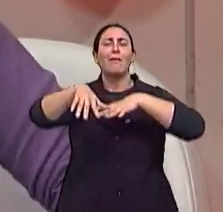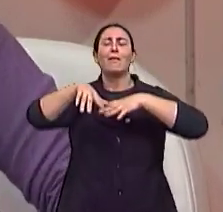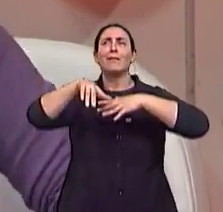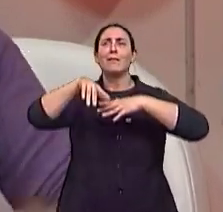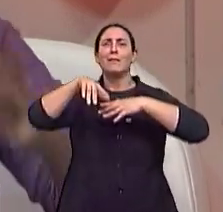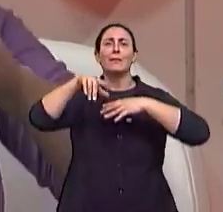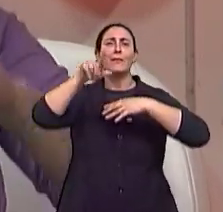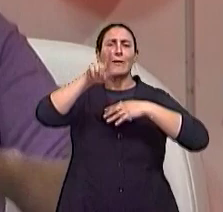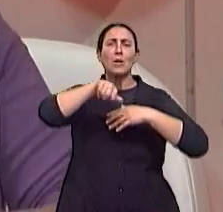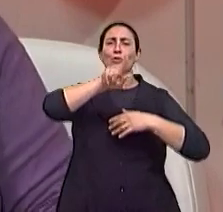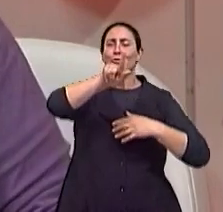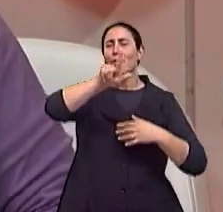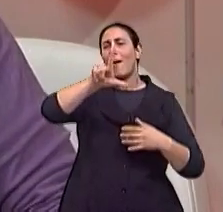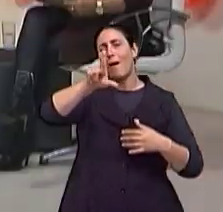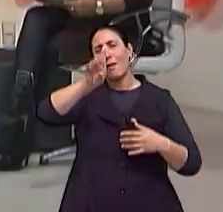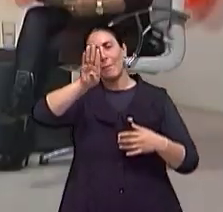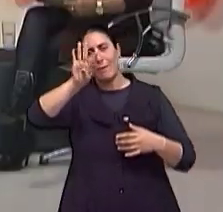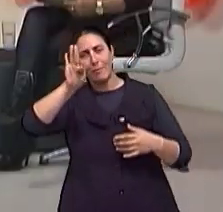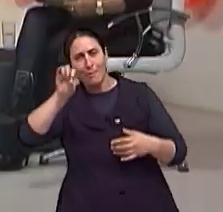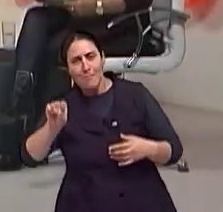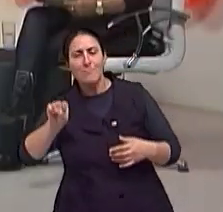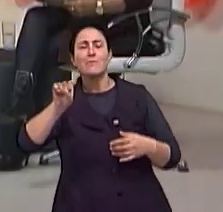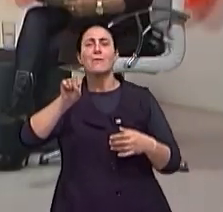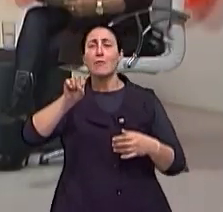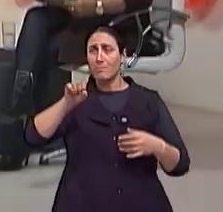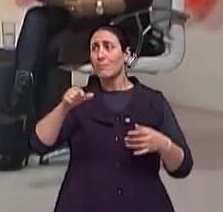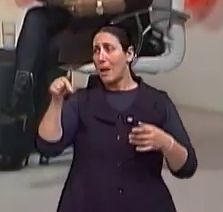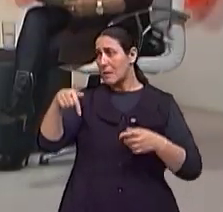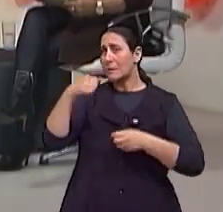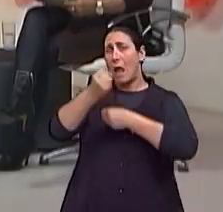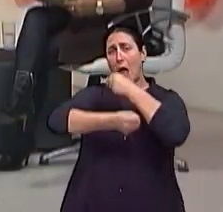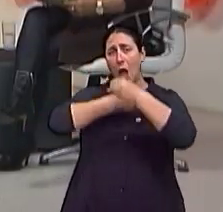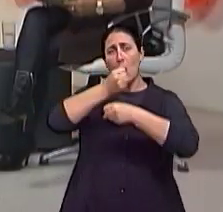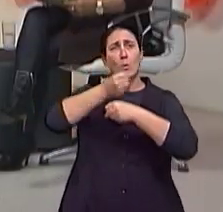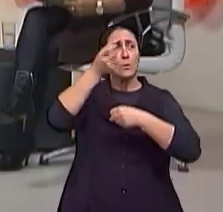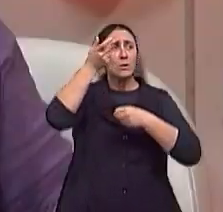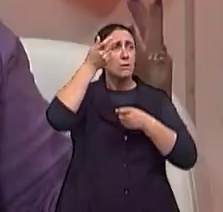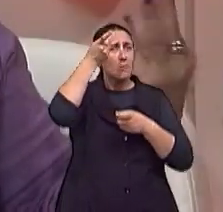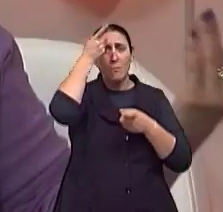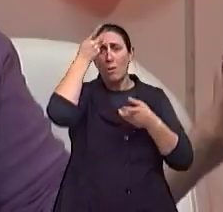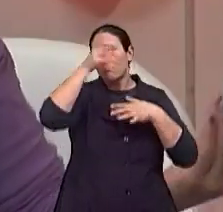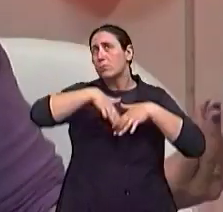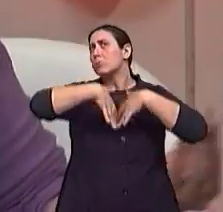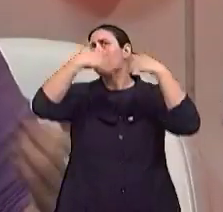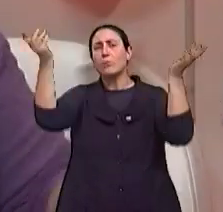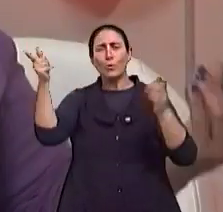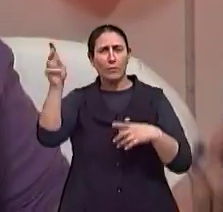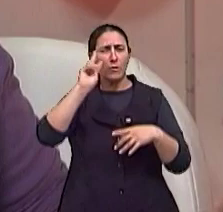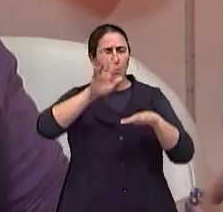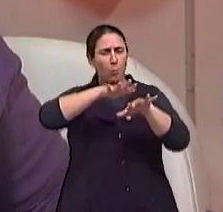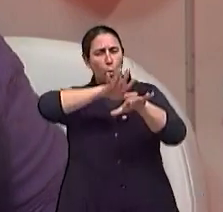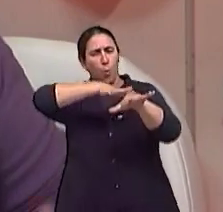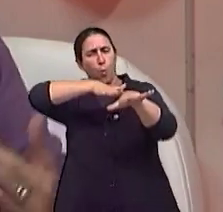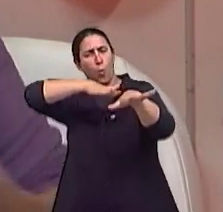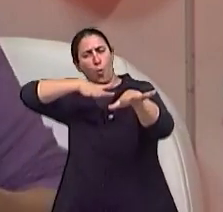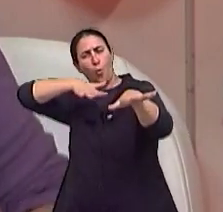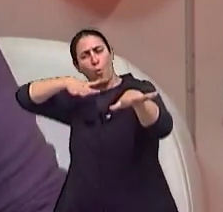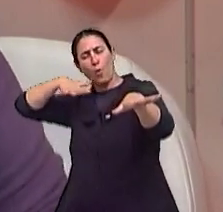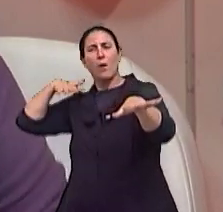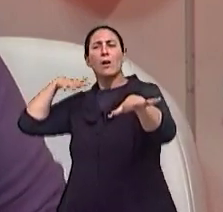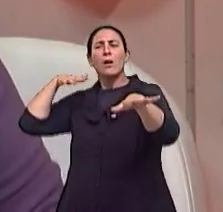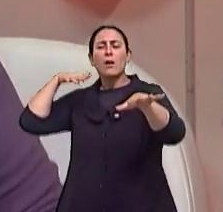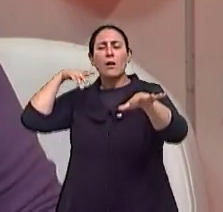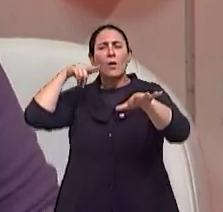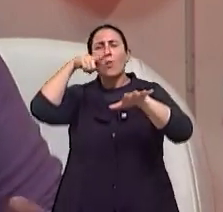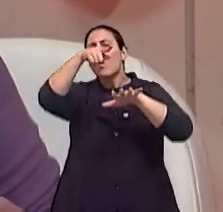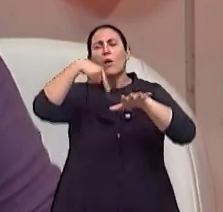de LGBT. Isso, a grande deste ano em São Paulo. Exatamente. Né? Então, ali tu consegue ter um leque de diversidade, que é